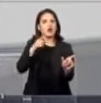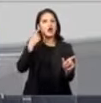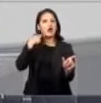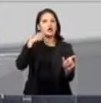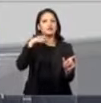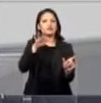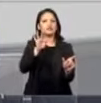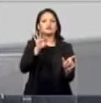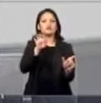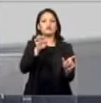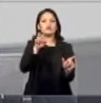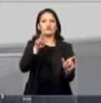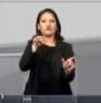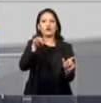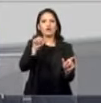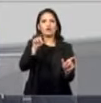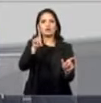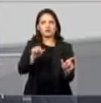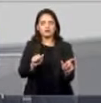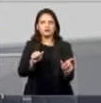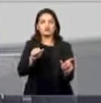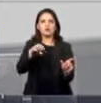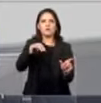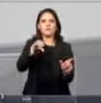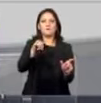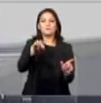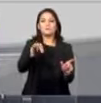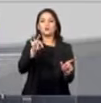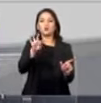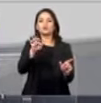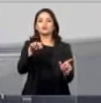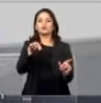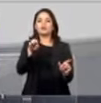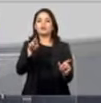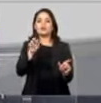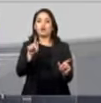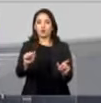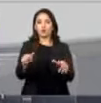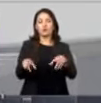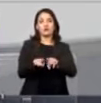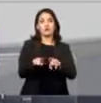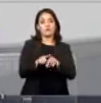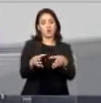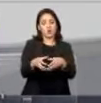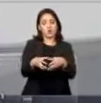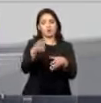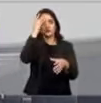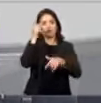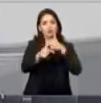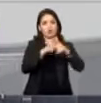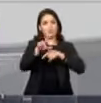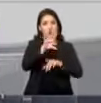dos trabalhadores e trabalhadoras das artes. Ao Ministério da Cidadania,